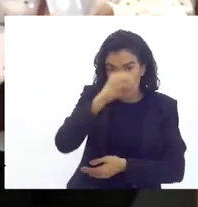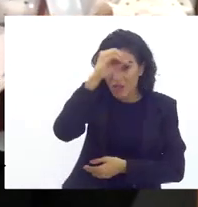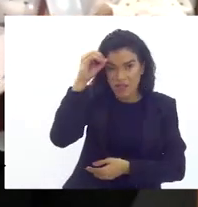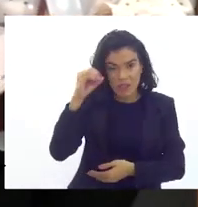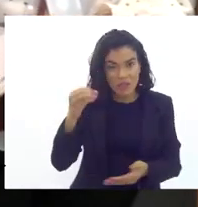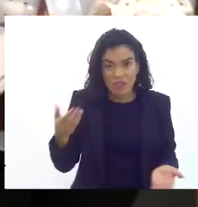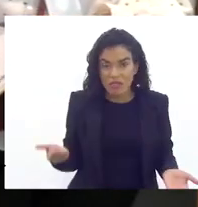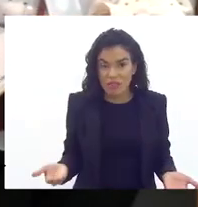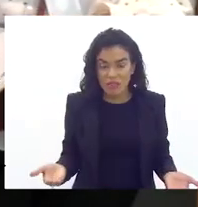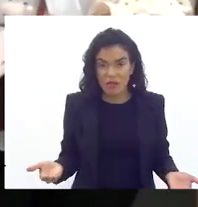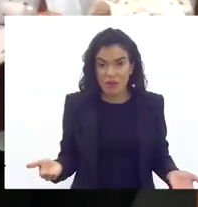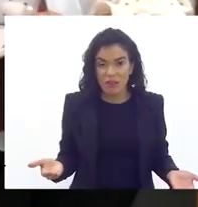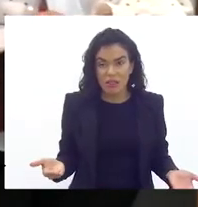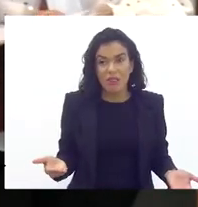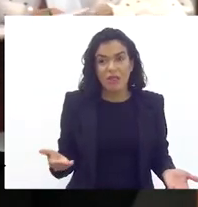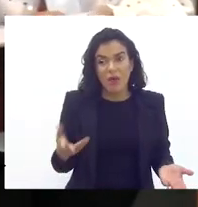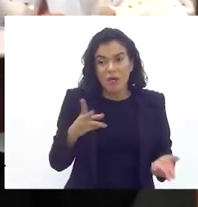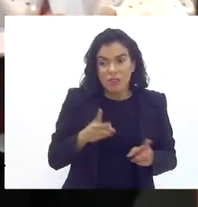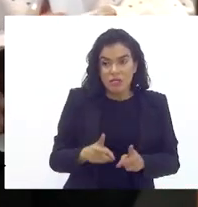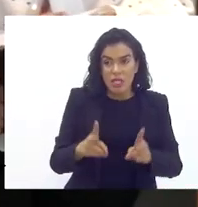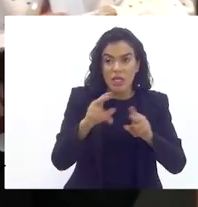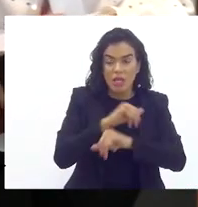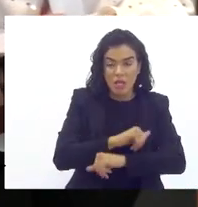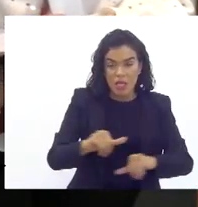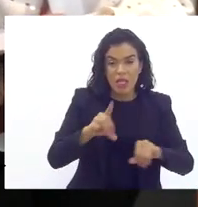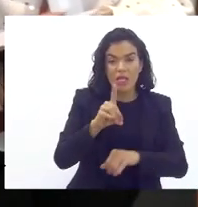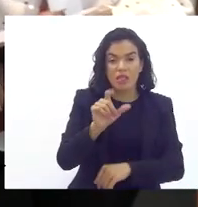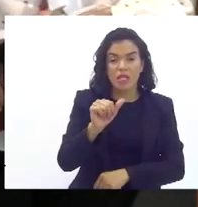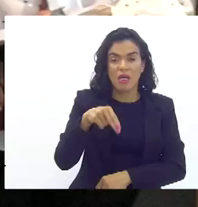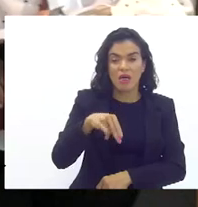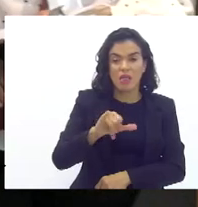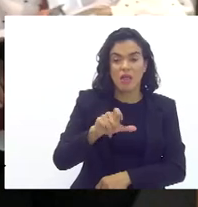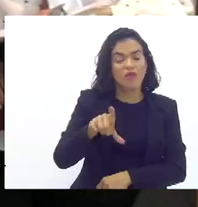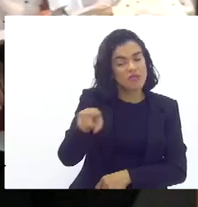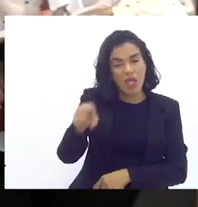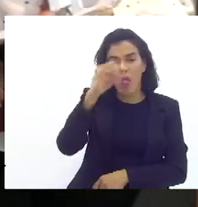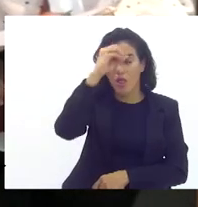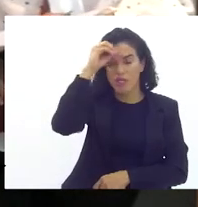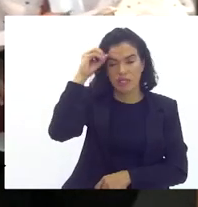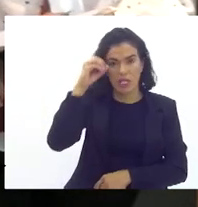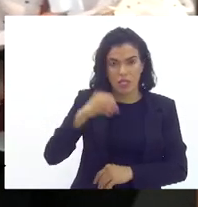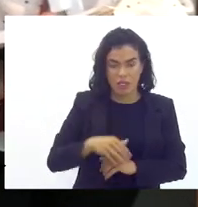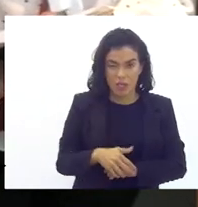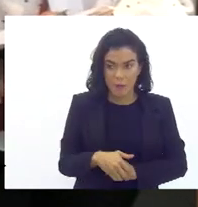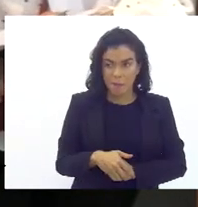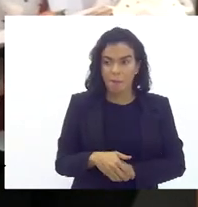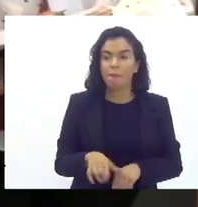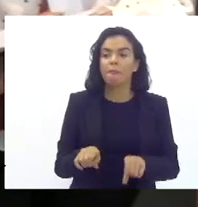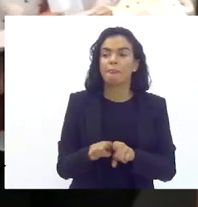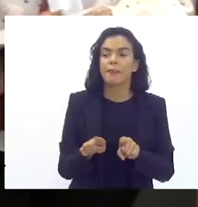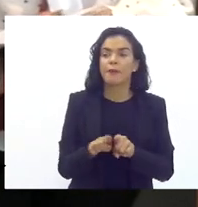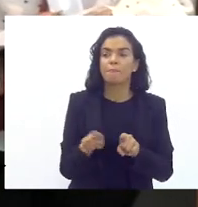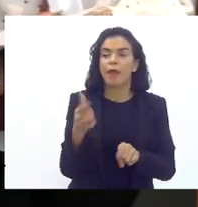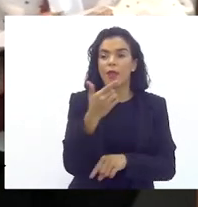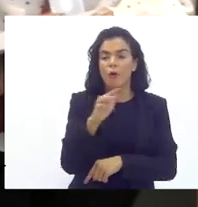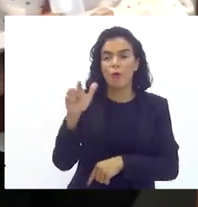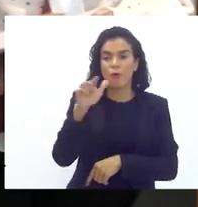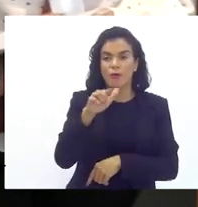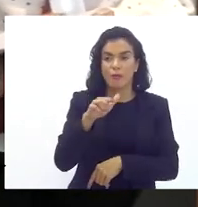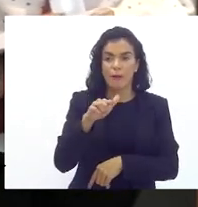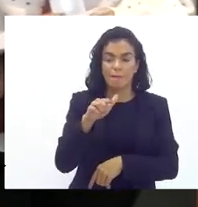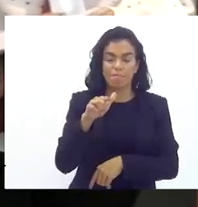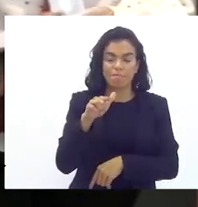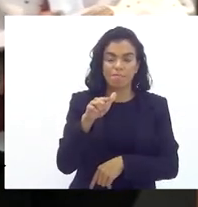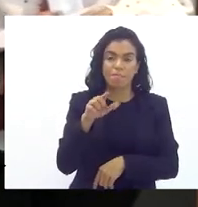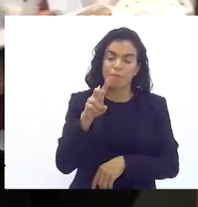inocente Então isso é lembrar sempre isso você sempre será inocente Outro ponto que a gente pode trazer E aí